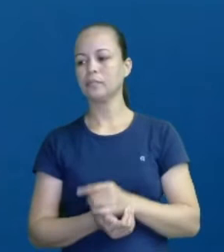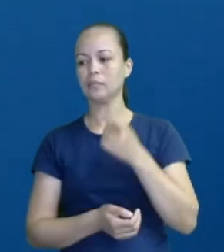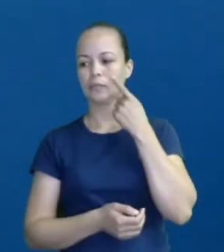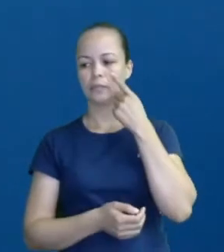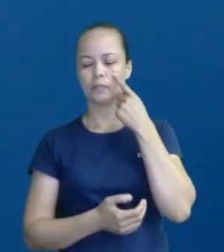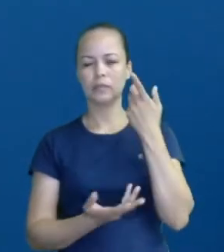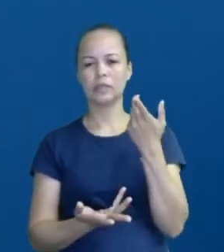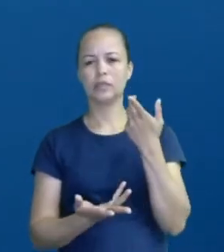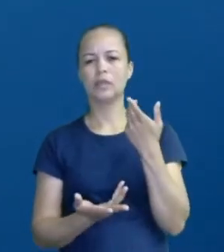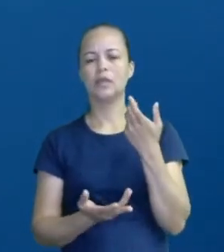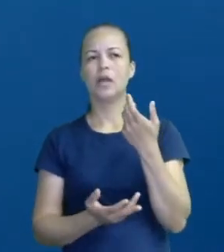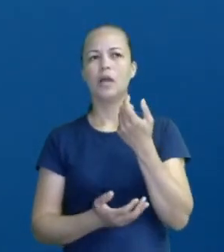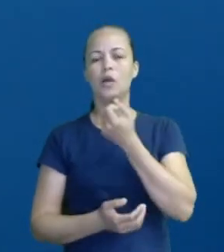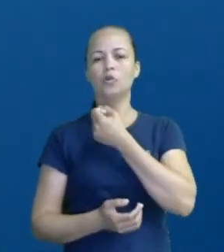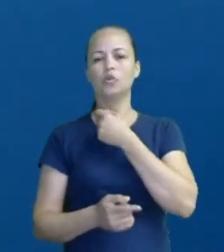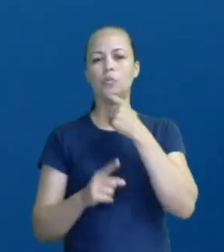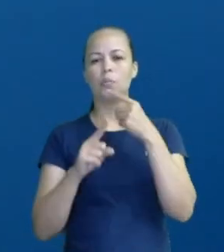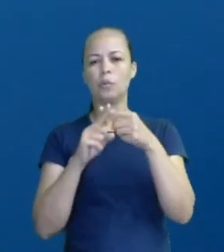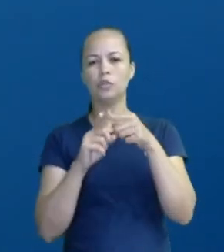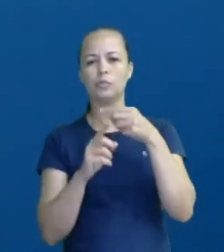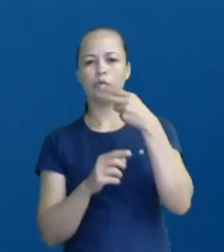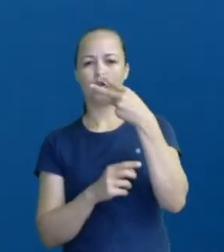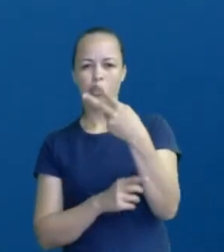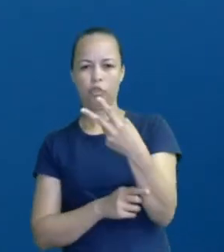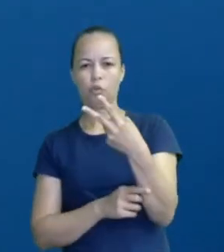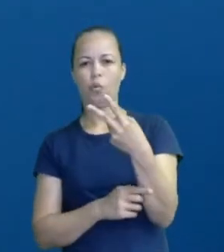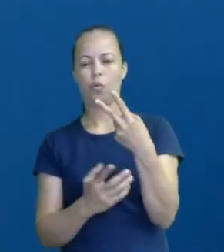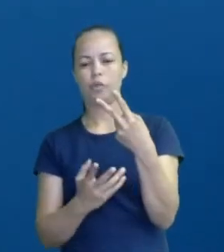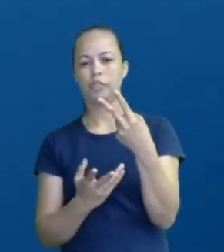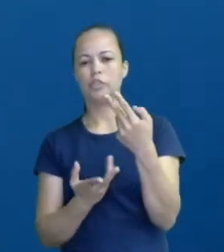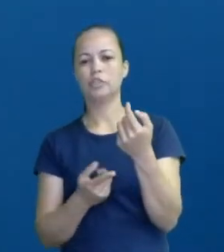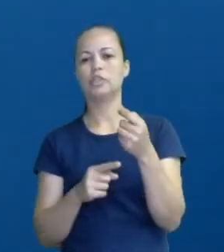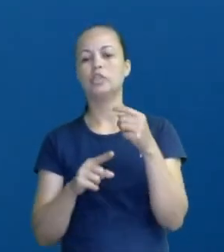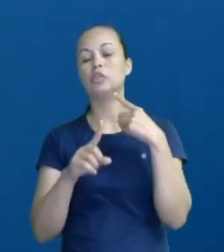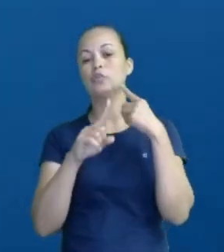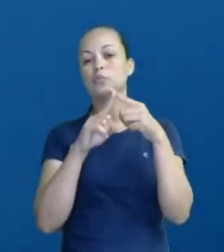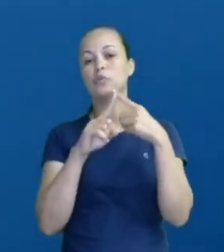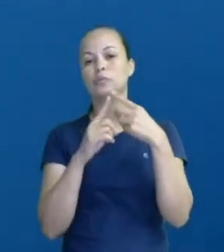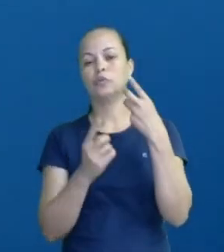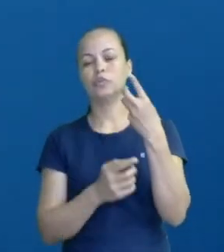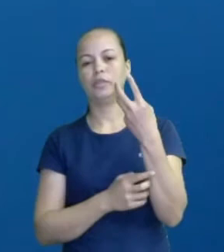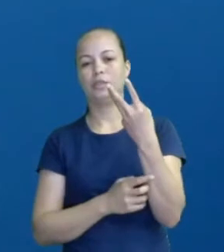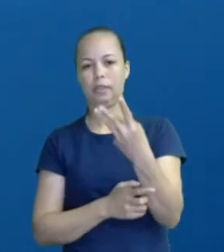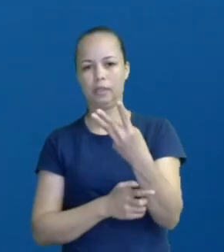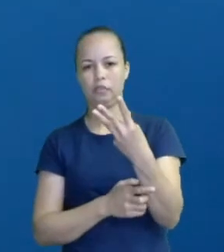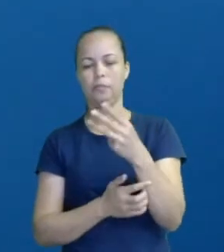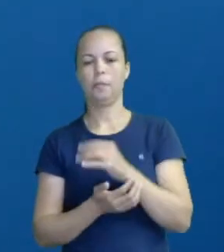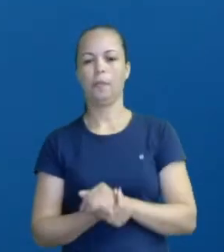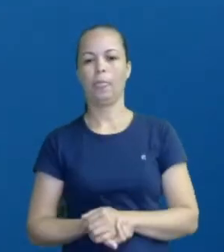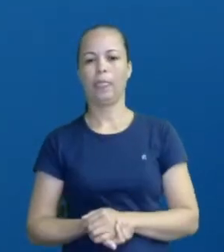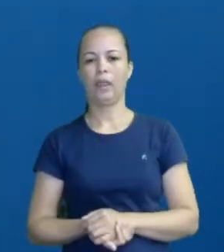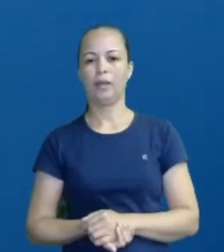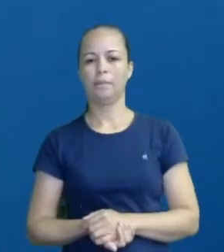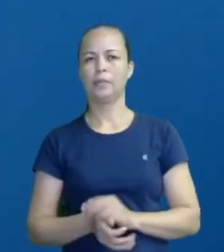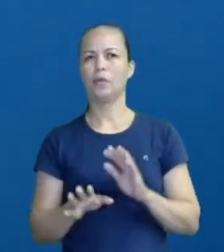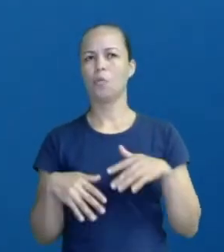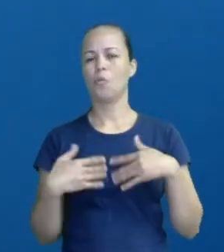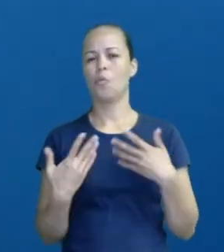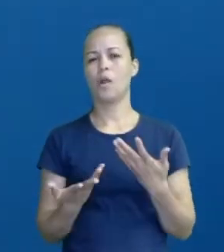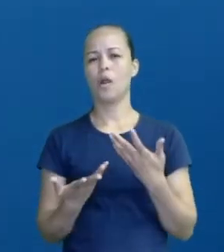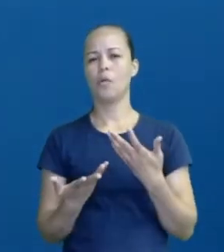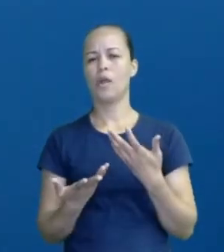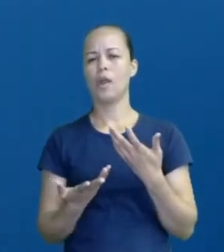para os múltiplos de 2 e vamos olhar para os múltiplos de 3, tá? Qual é